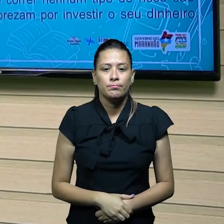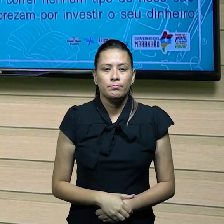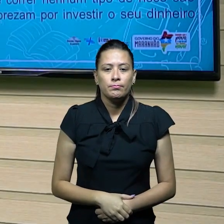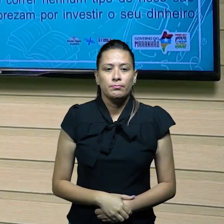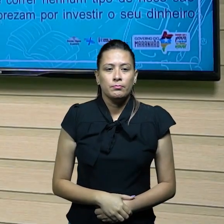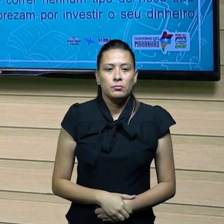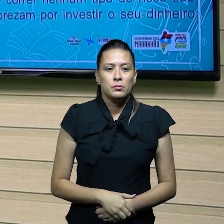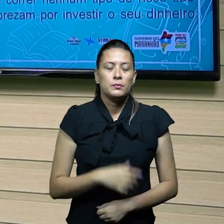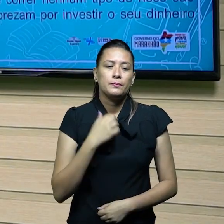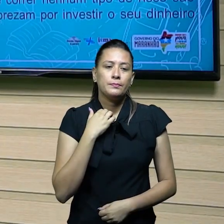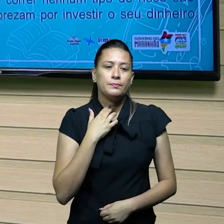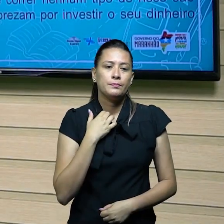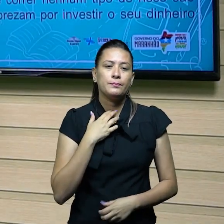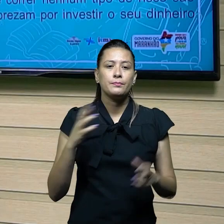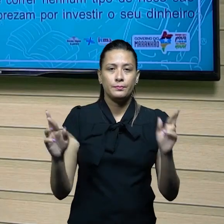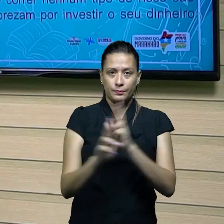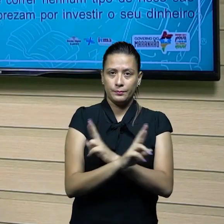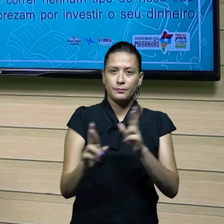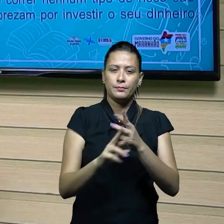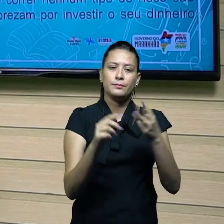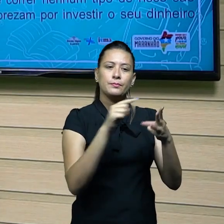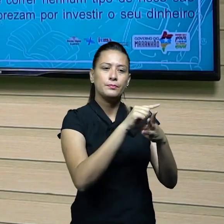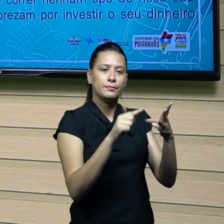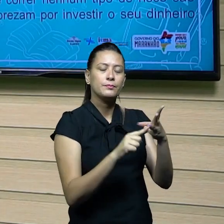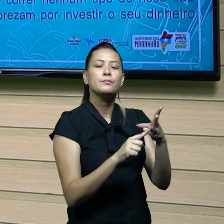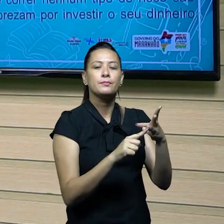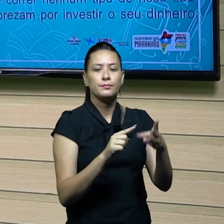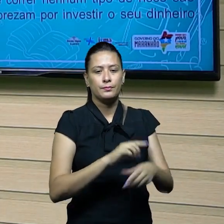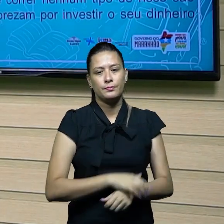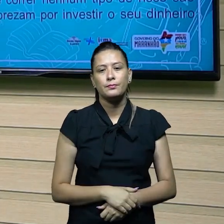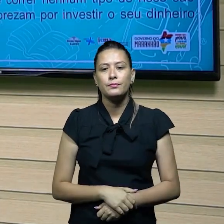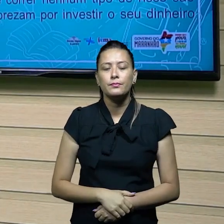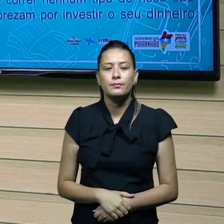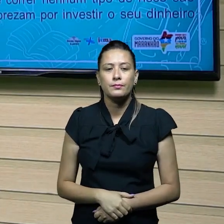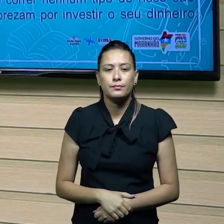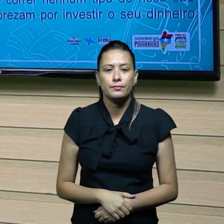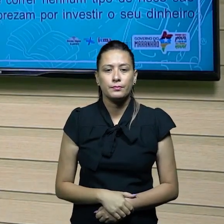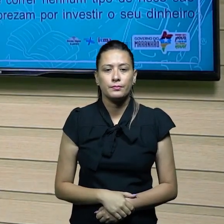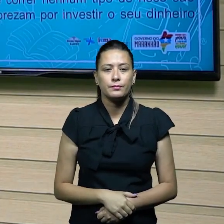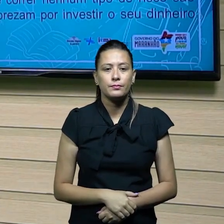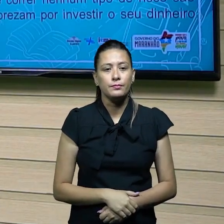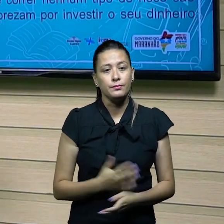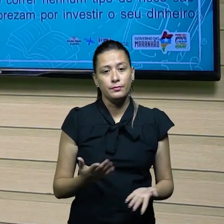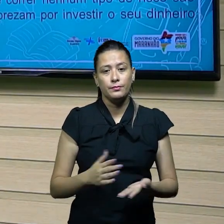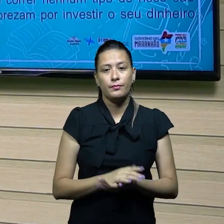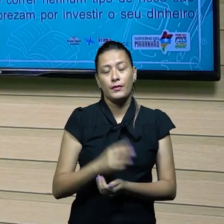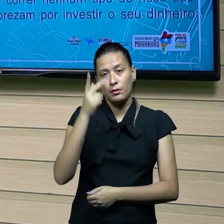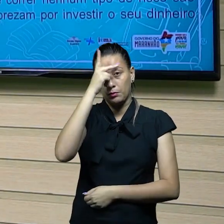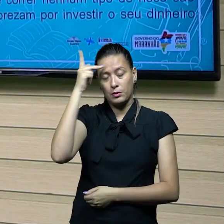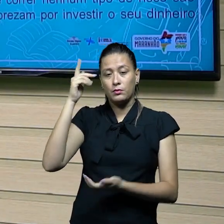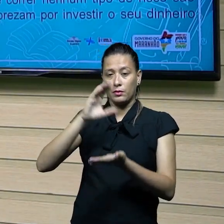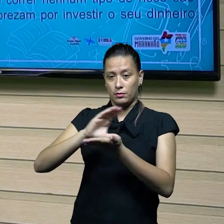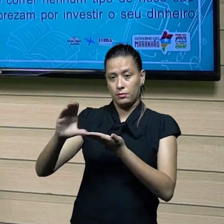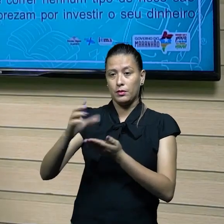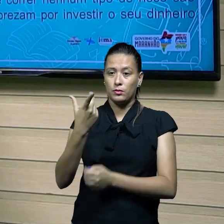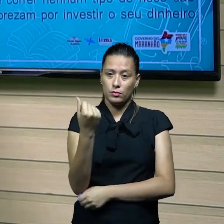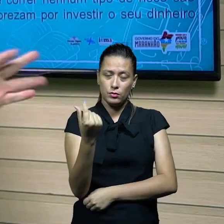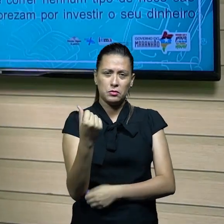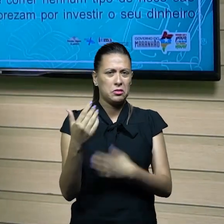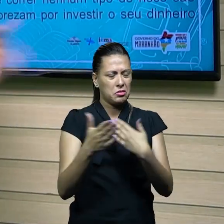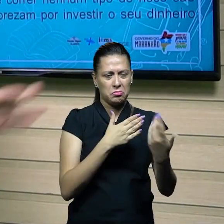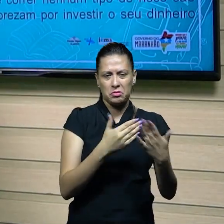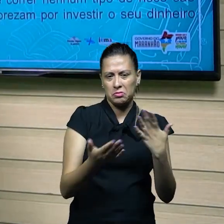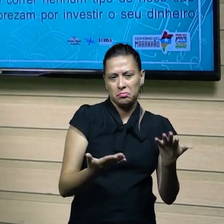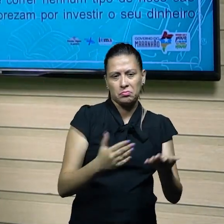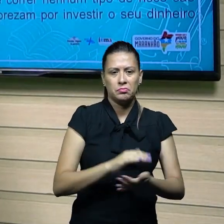ó. Quando uma pessoa investe o seu dinheiro em qualquer coisa, seja uma aplicação financeira ou um bem, ou seja, eu estou aplicando financeiro na bolsa de